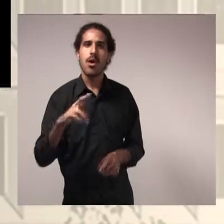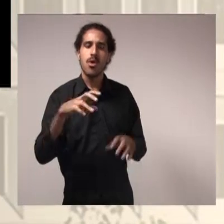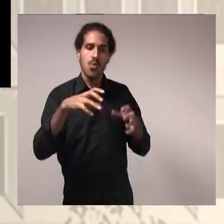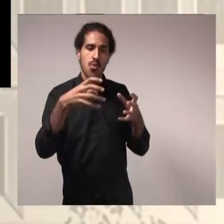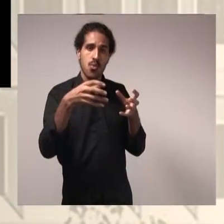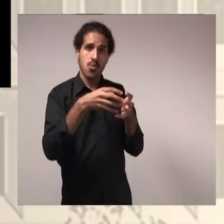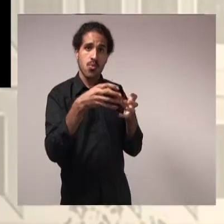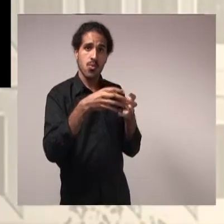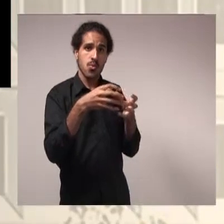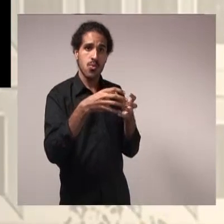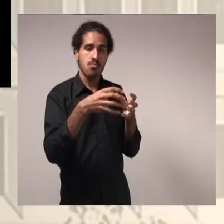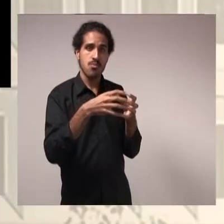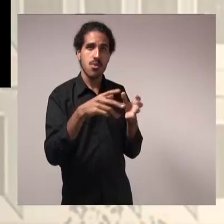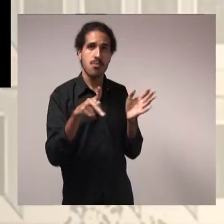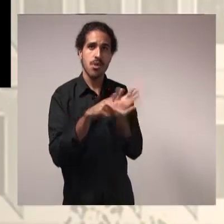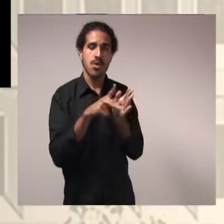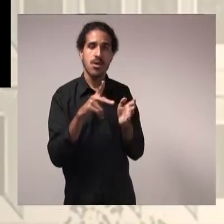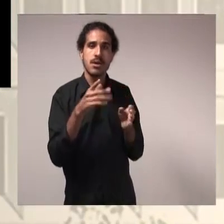treinamento,